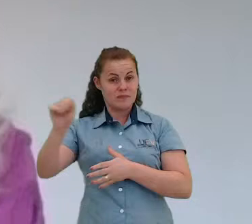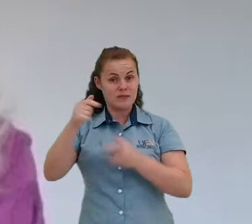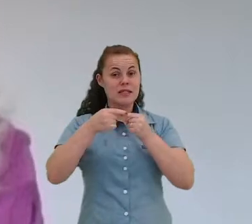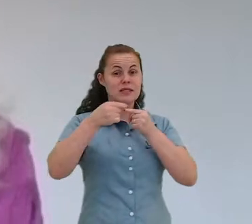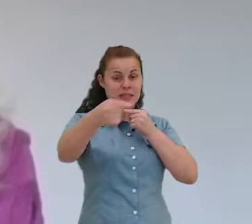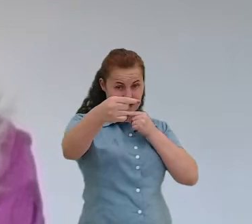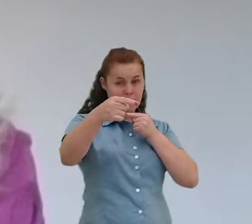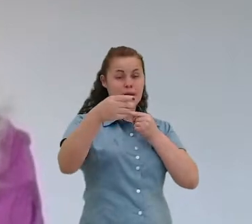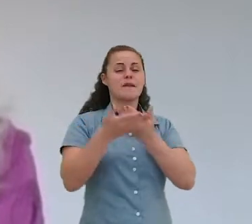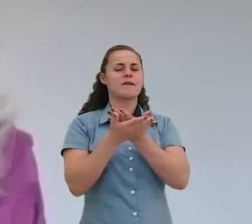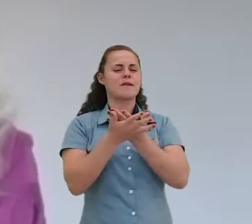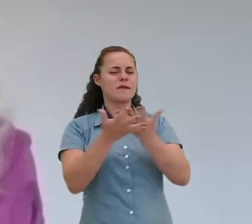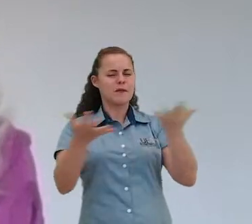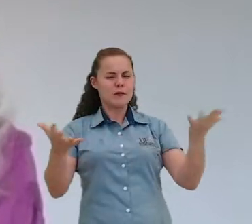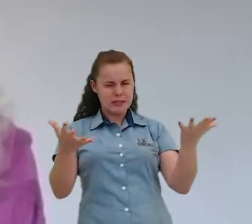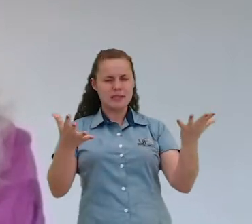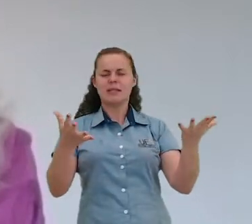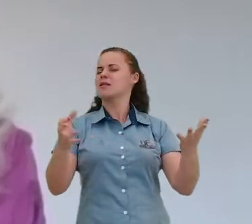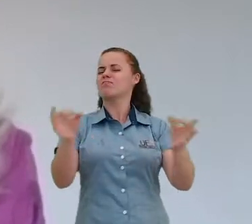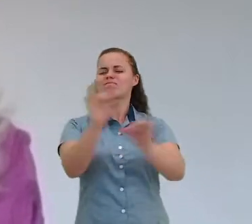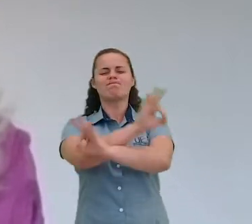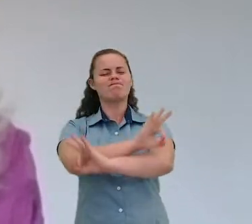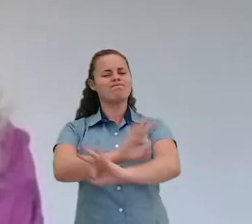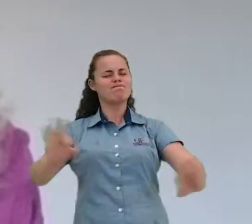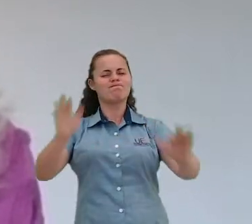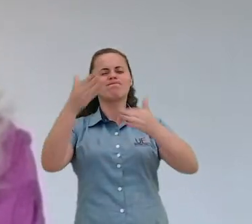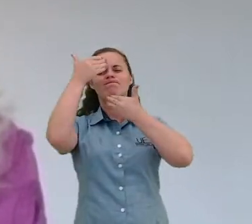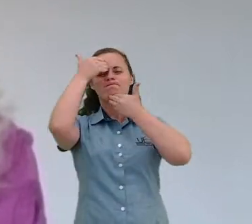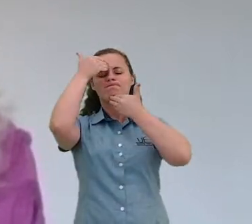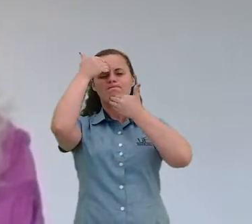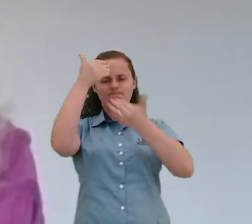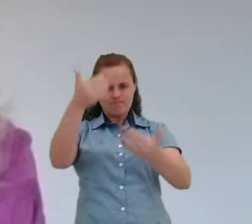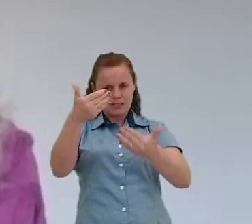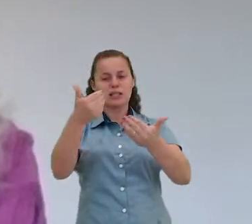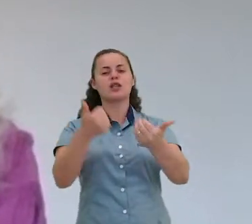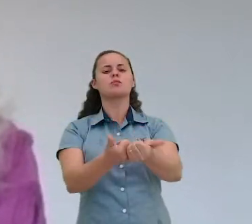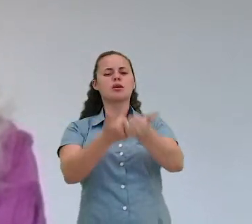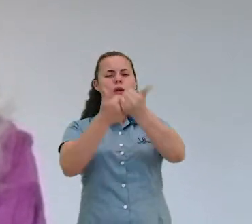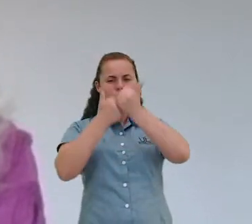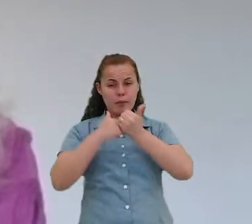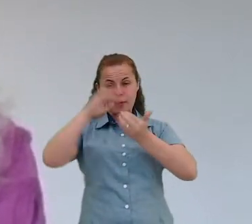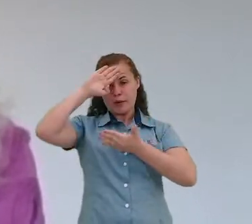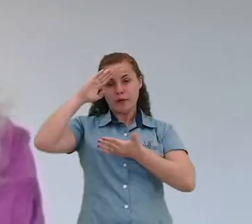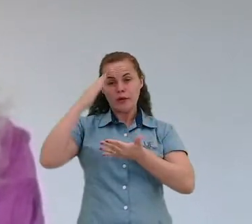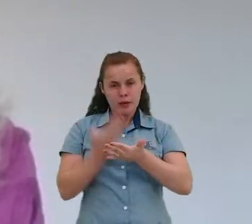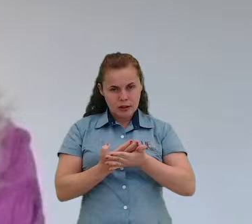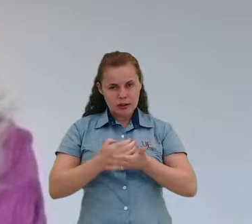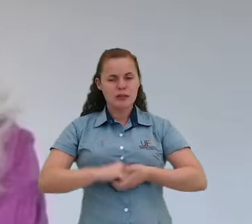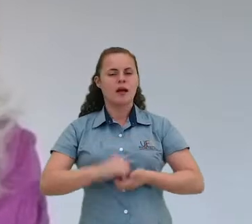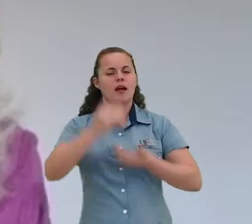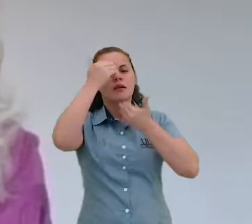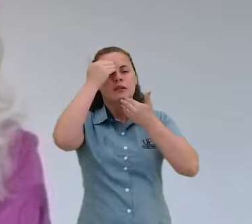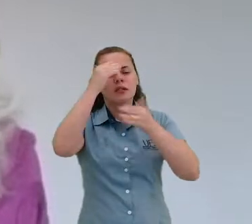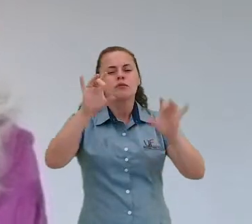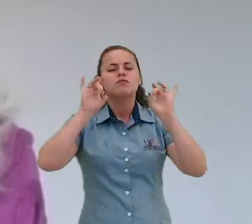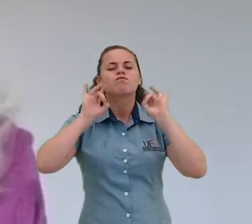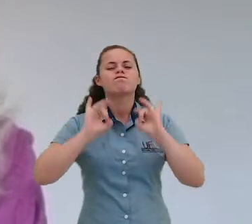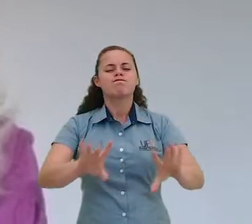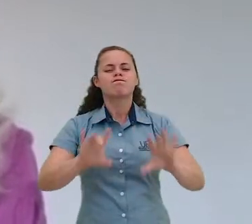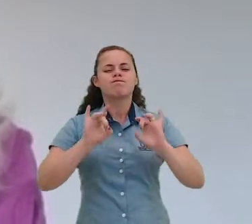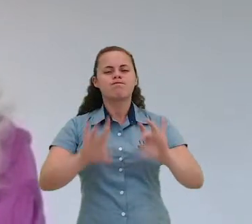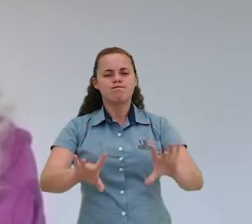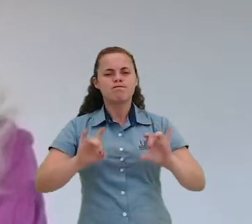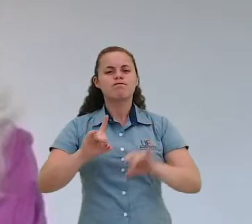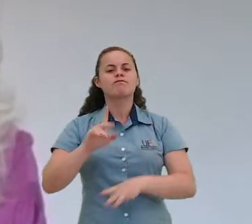Vocês foram e são demais. Obrigada pela colaboração e pela confiança. Um agradecimento especial à